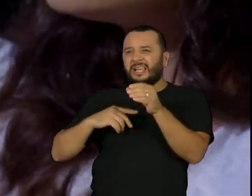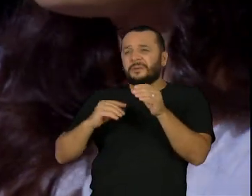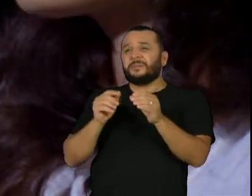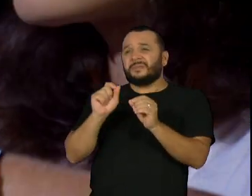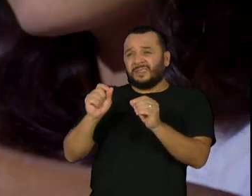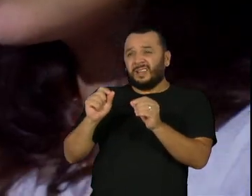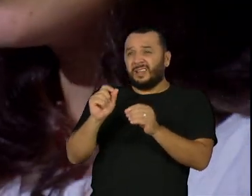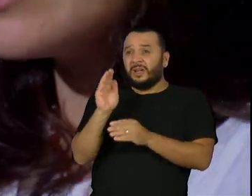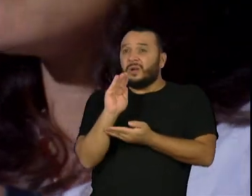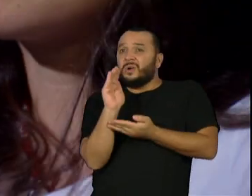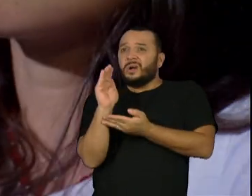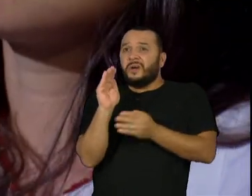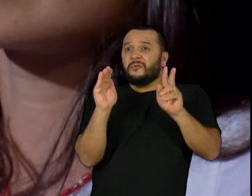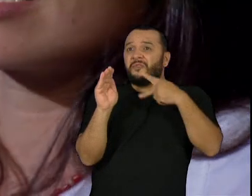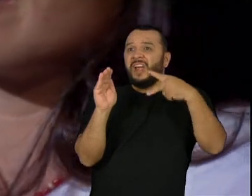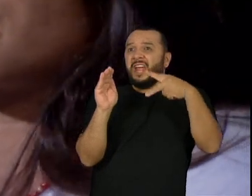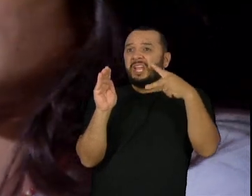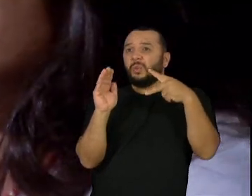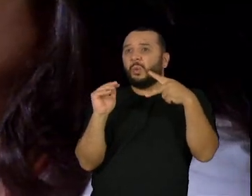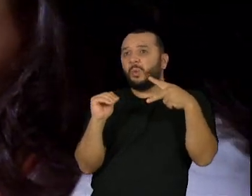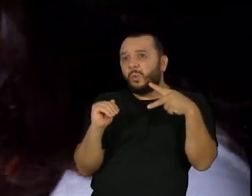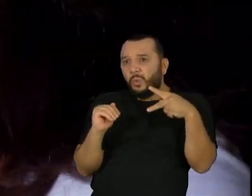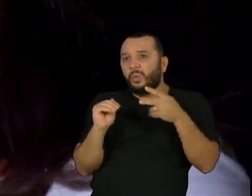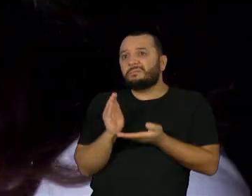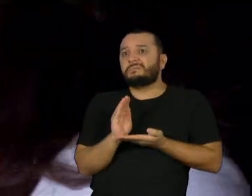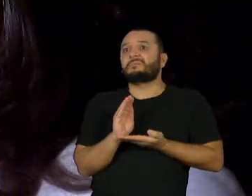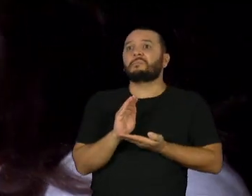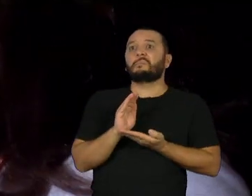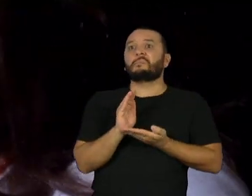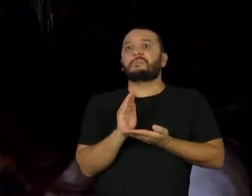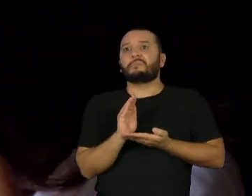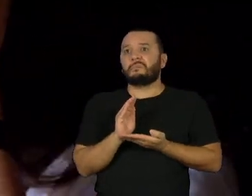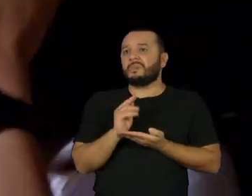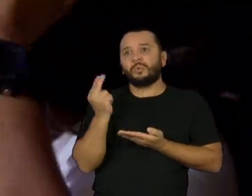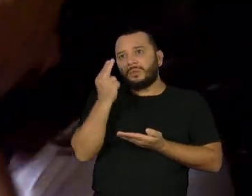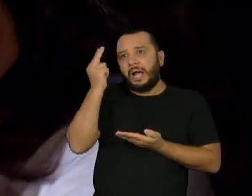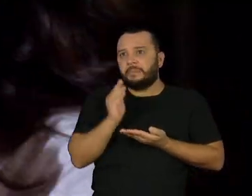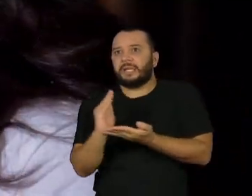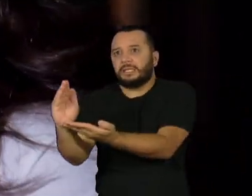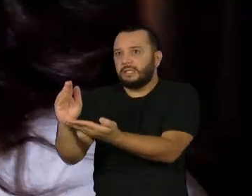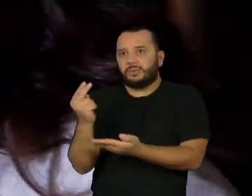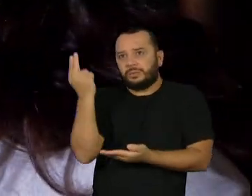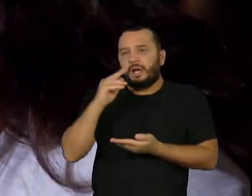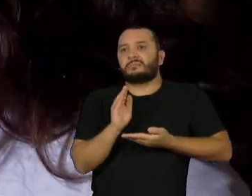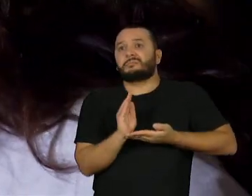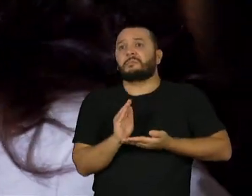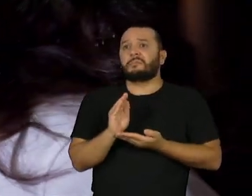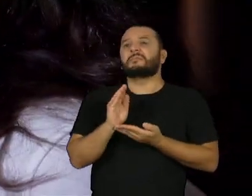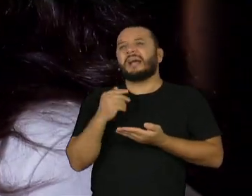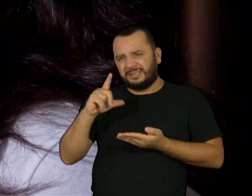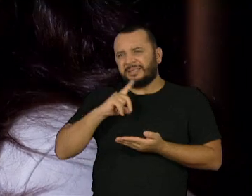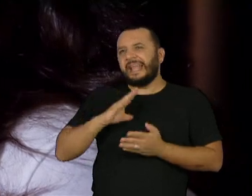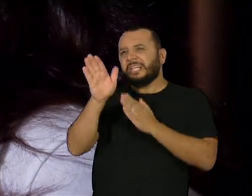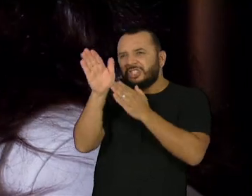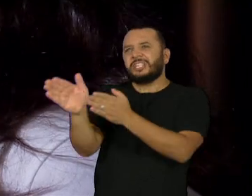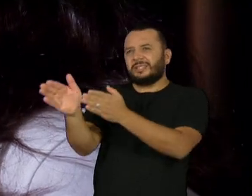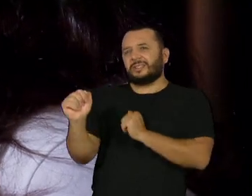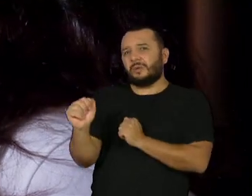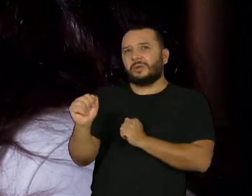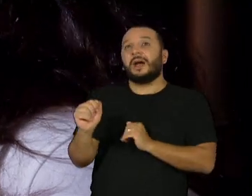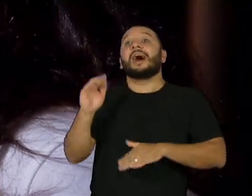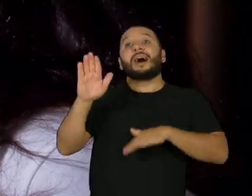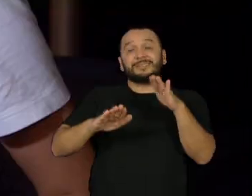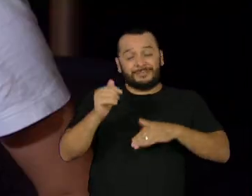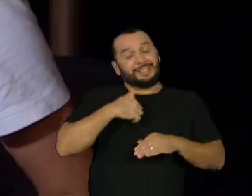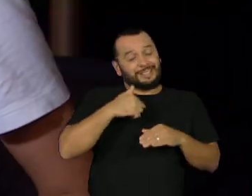deriva. Né? Um barco à vela sem vento fica à deriva, não tem como avançar. Mas eu tenho essa direção. Na Terra, às vezes, a gente não tem